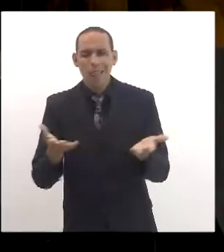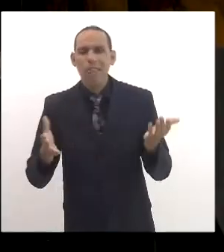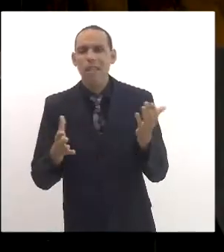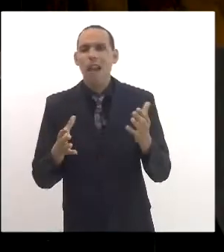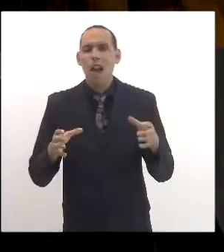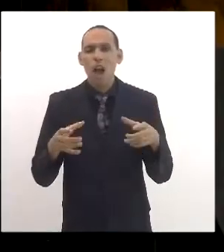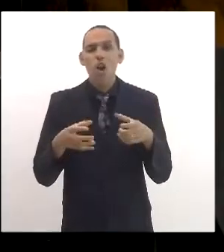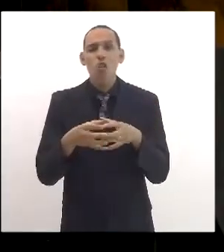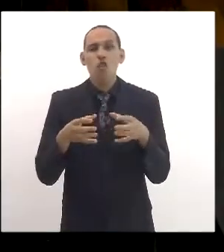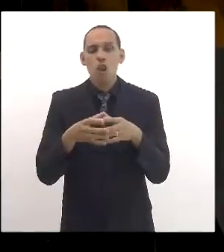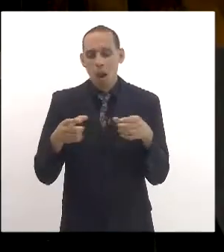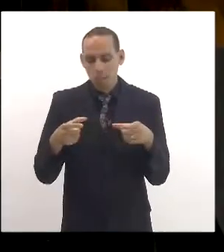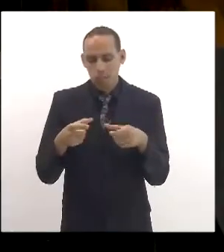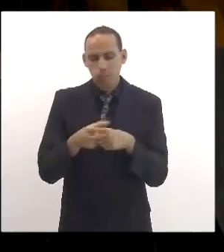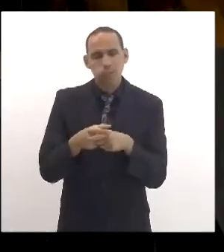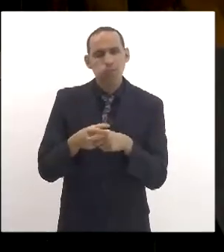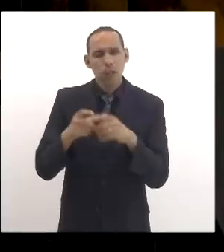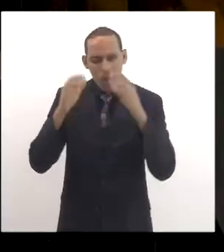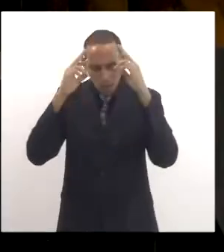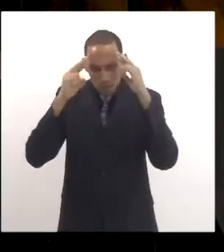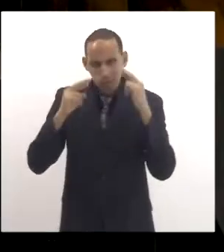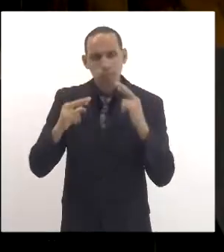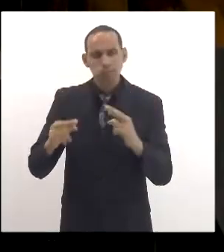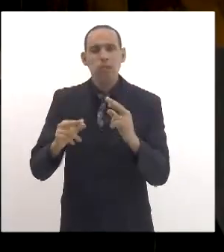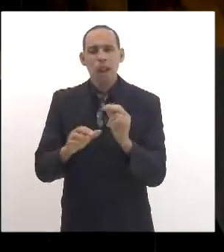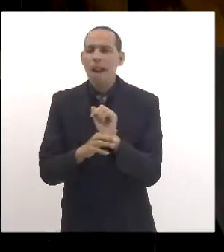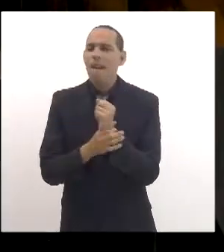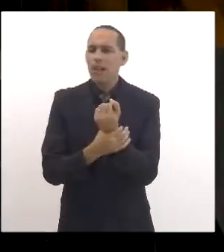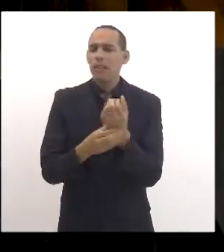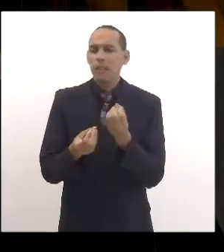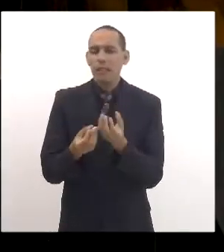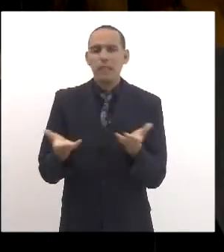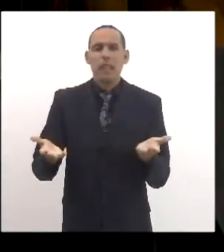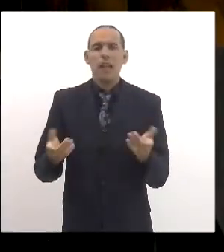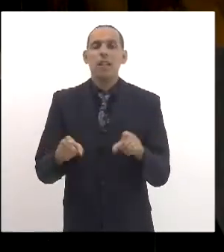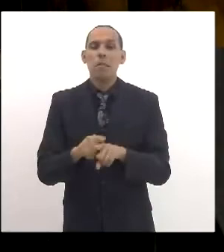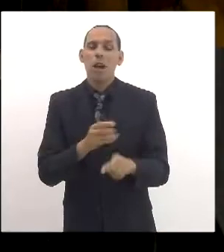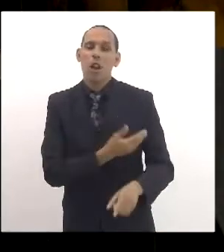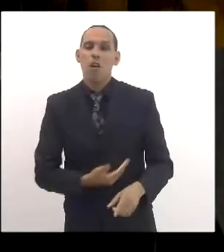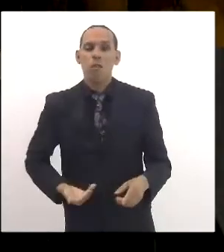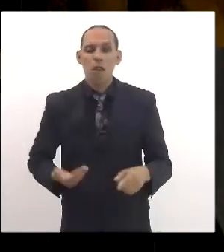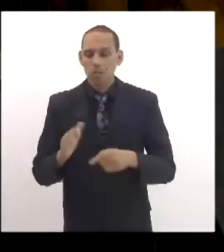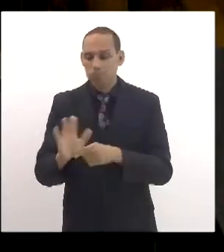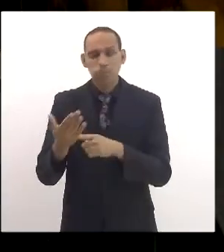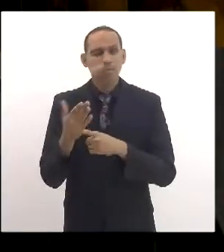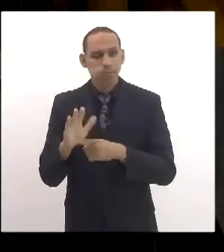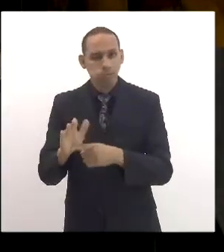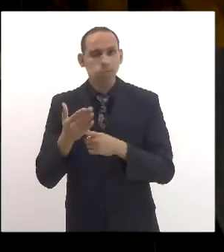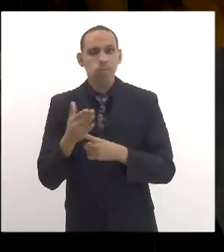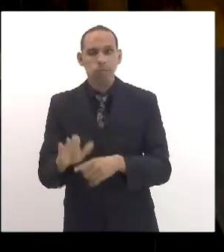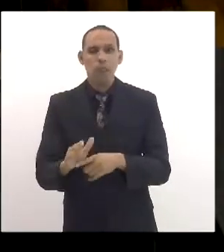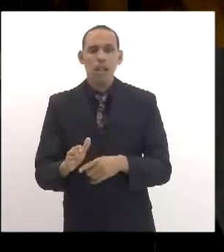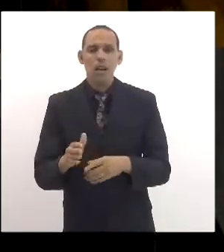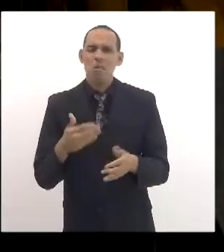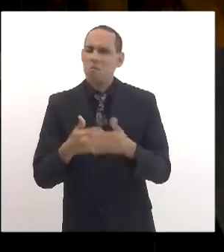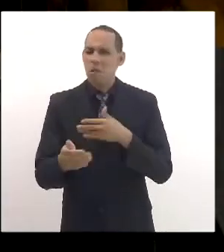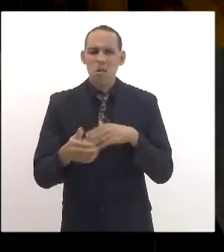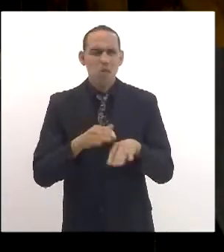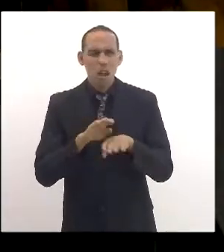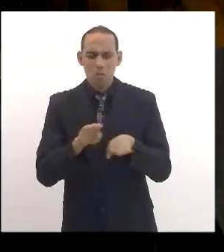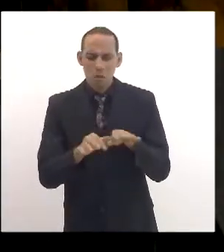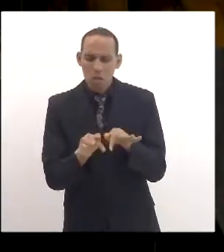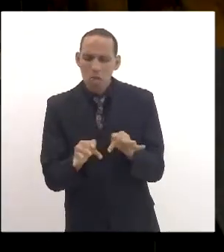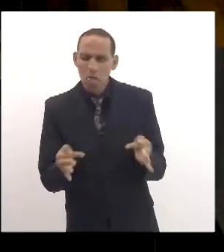grupos minoritários são respeitados, promovendo a interajuda entre pessoas e combatendo quaisquer formas de humilhação